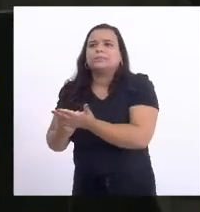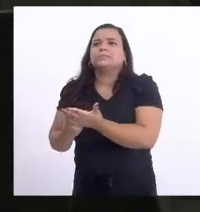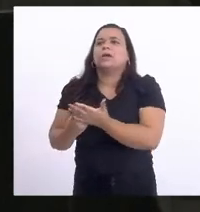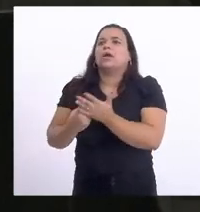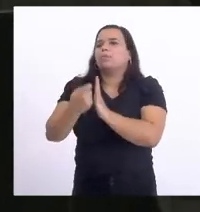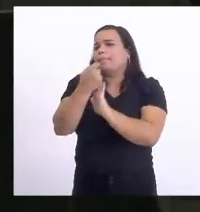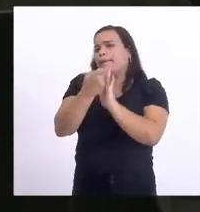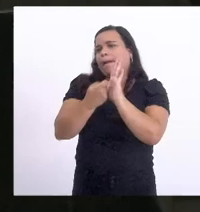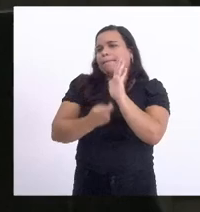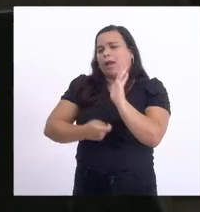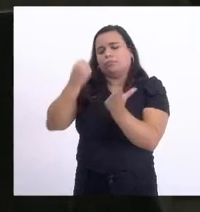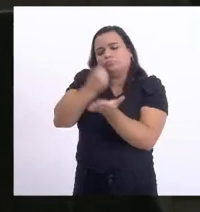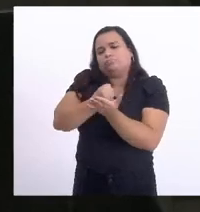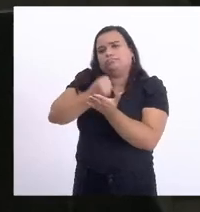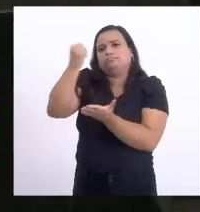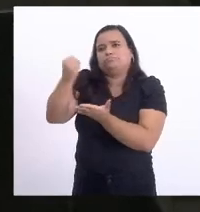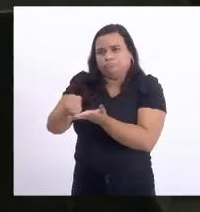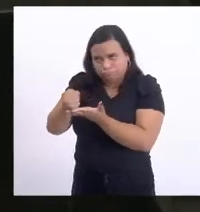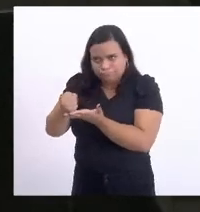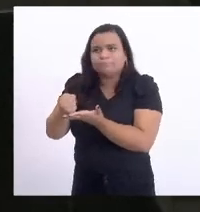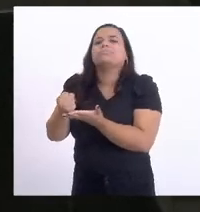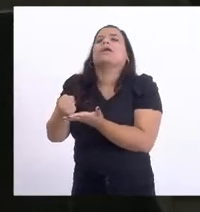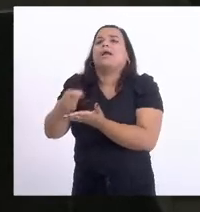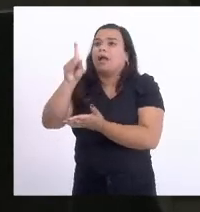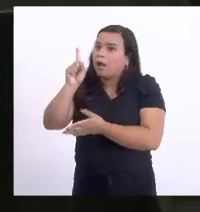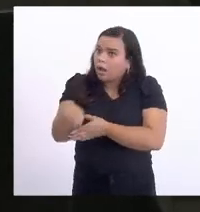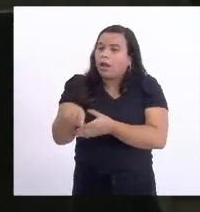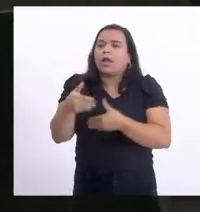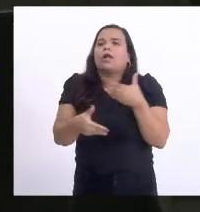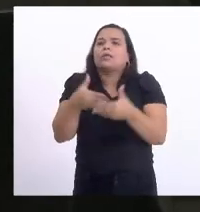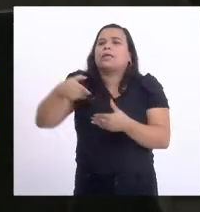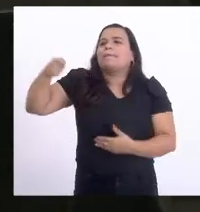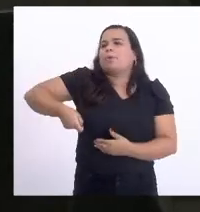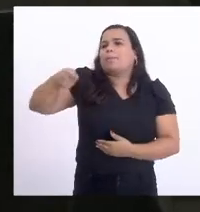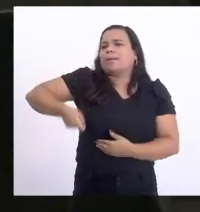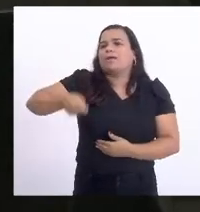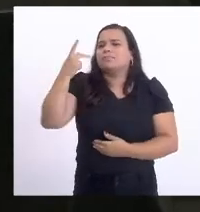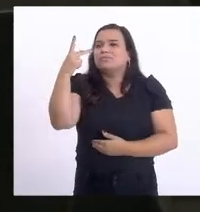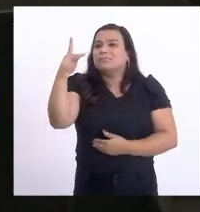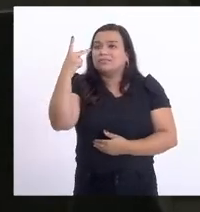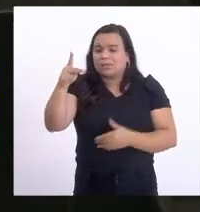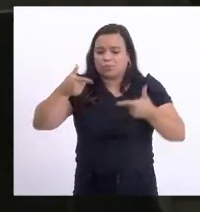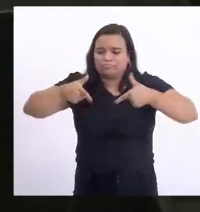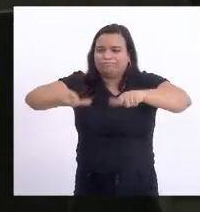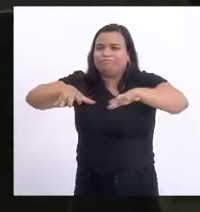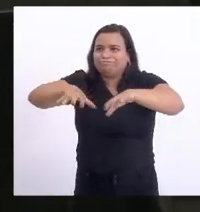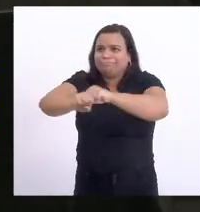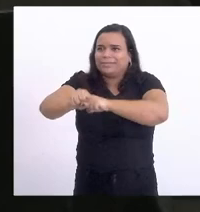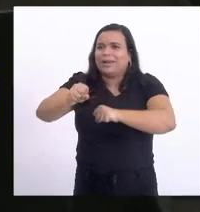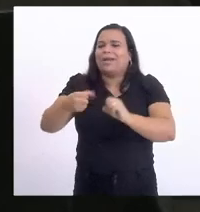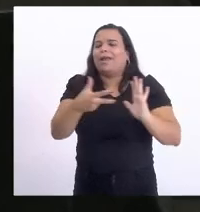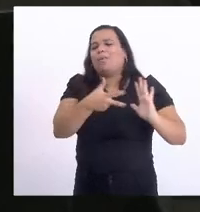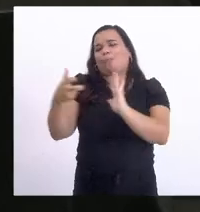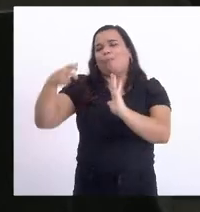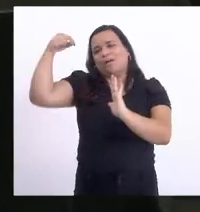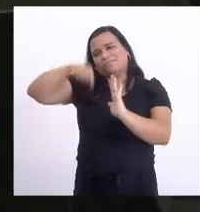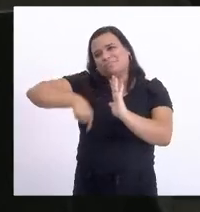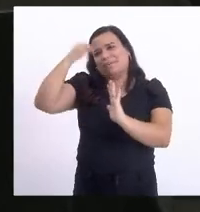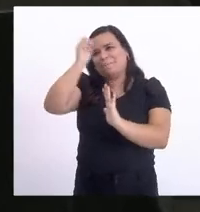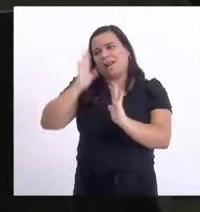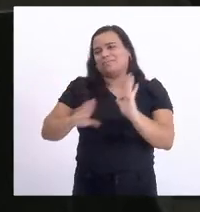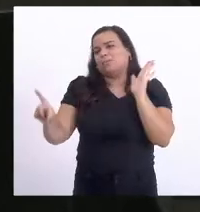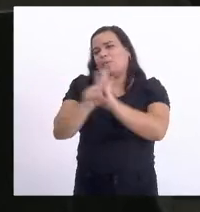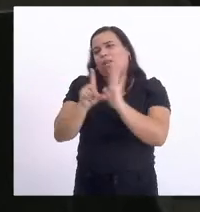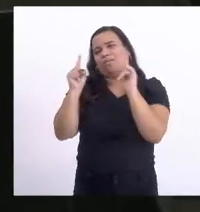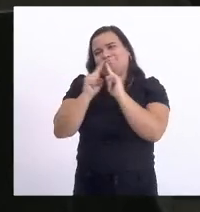etapa comprobatória obrigatória para que seu título seja reconhecido aqui no país. Então, a tradução,